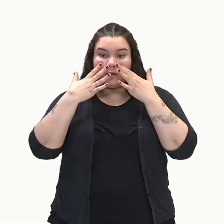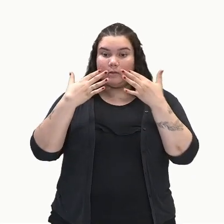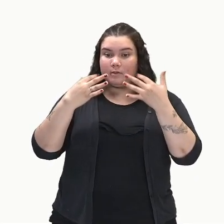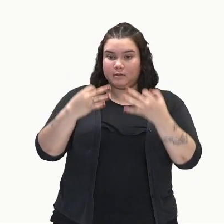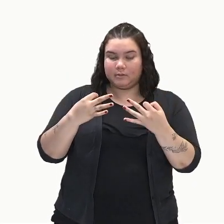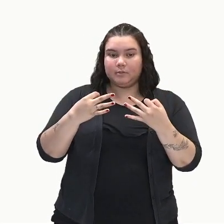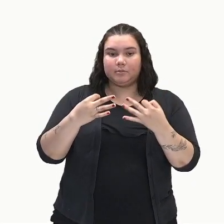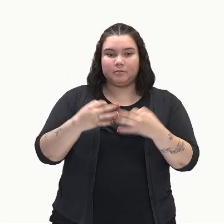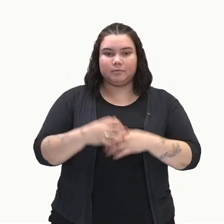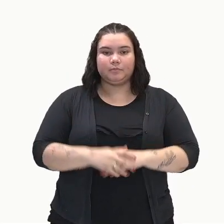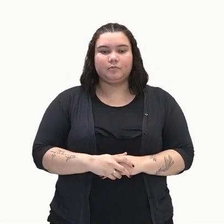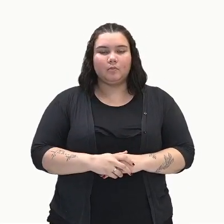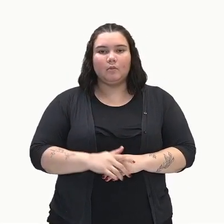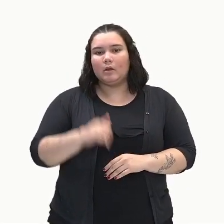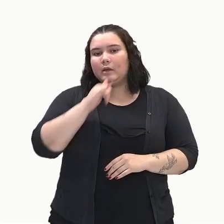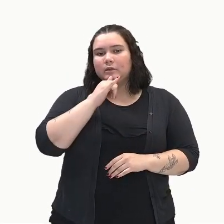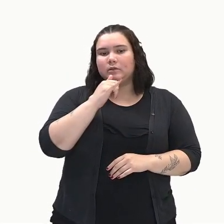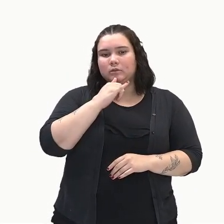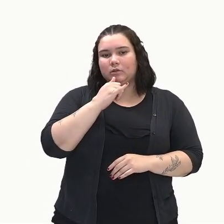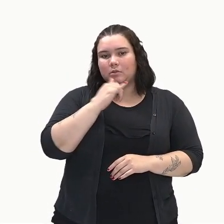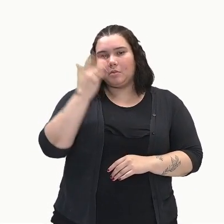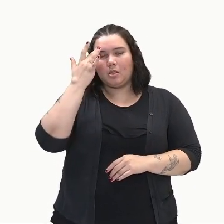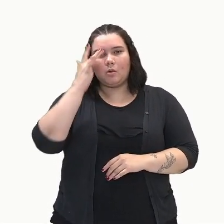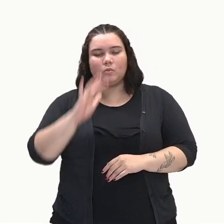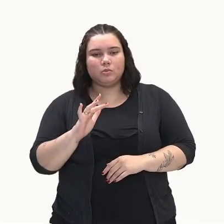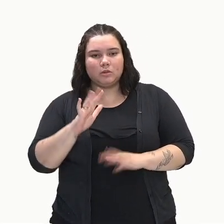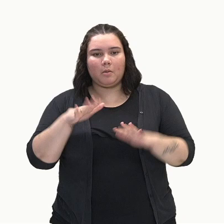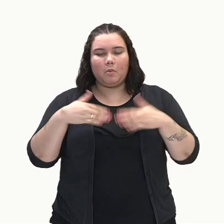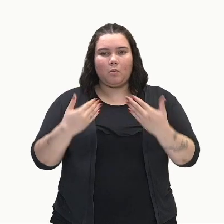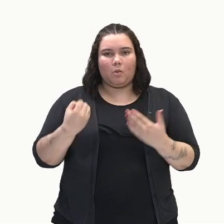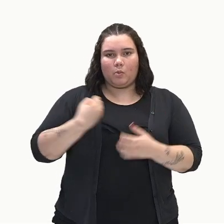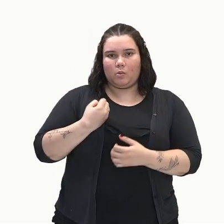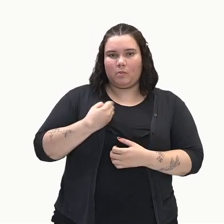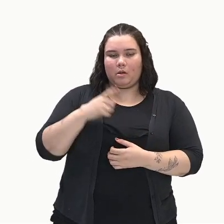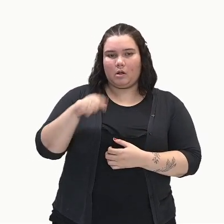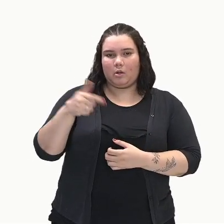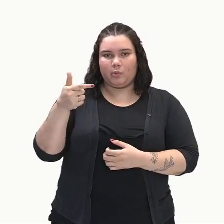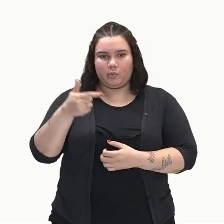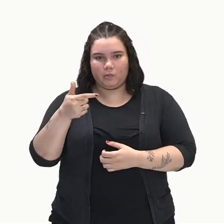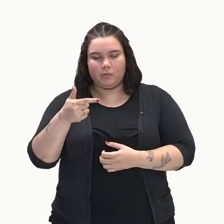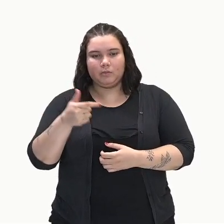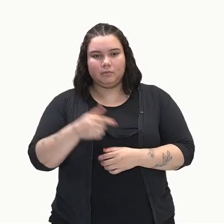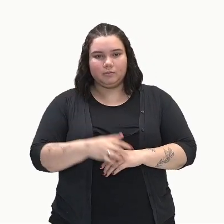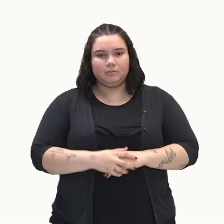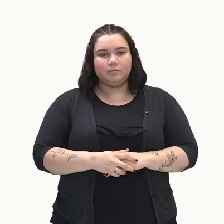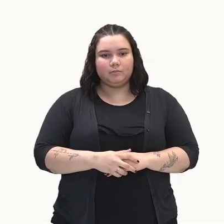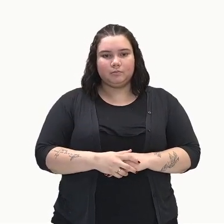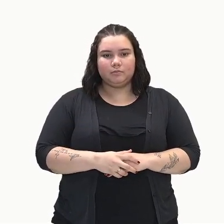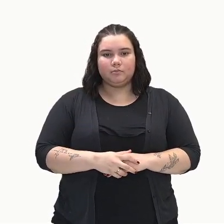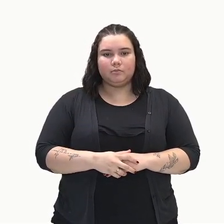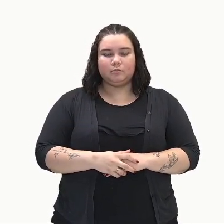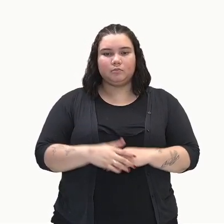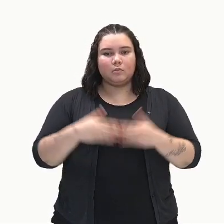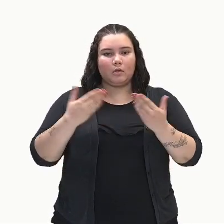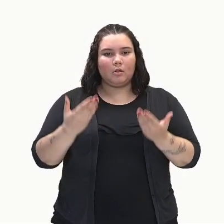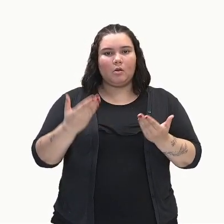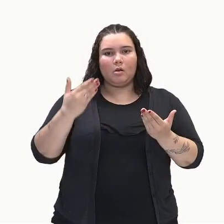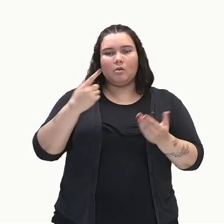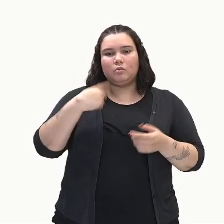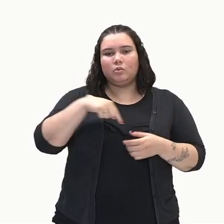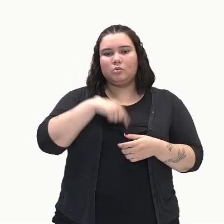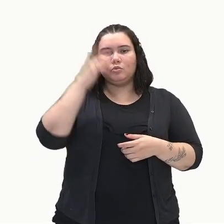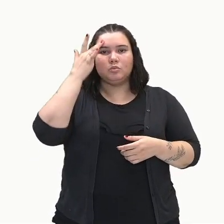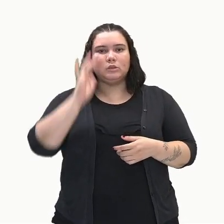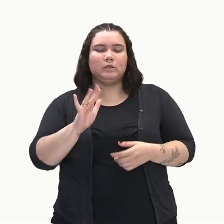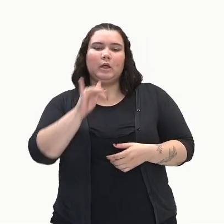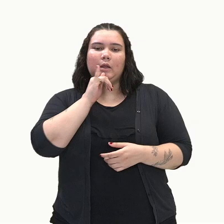supor que a gente não conhecesse a razão, tá? Vamos supor que não foi dada a razão aqui